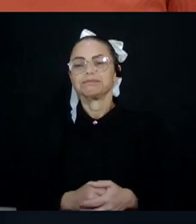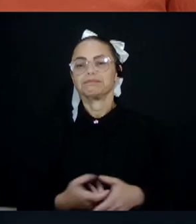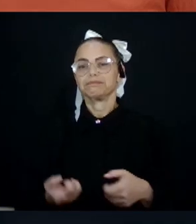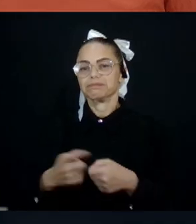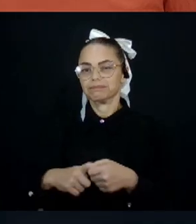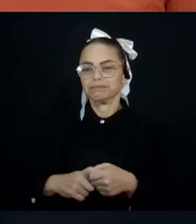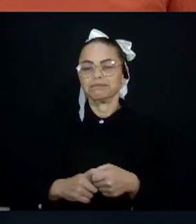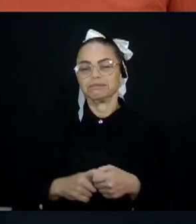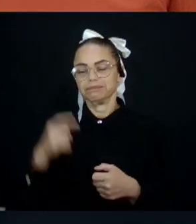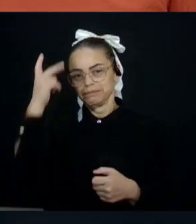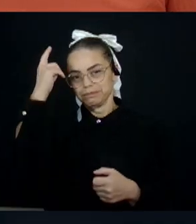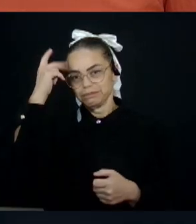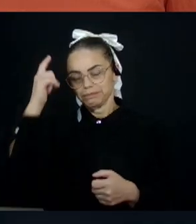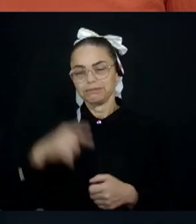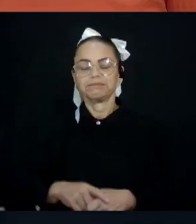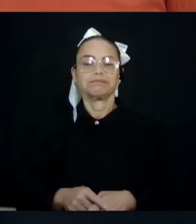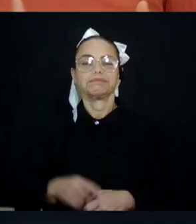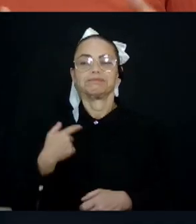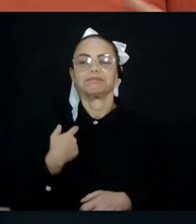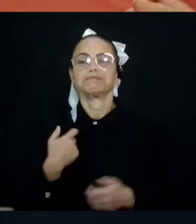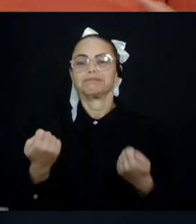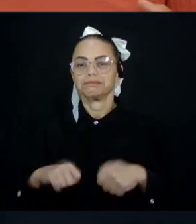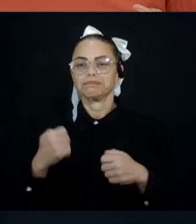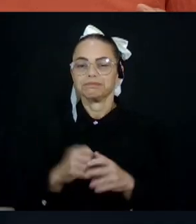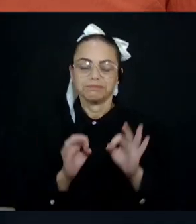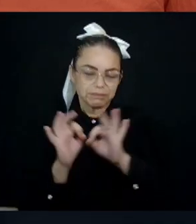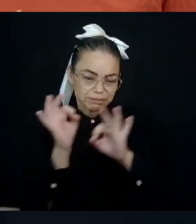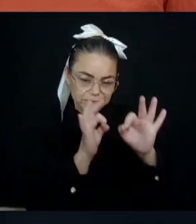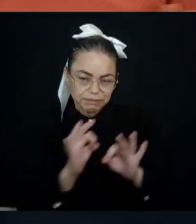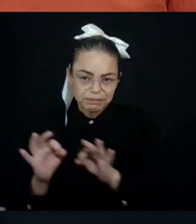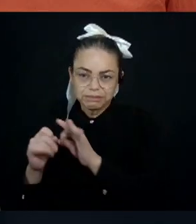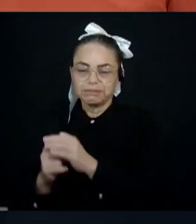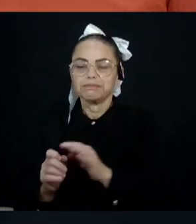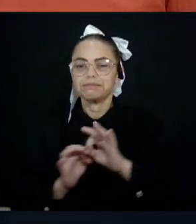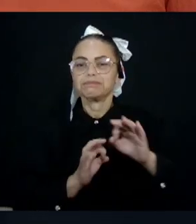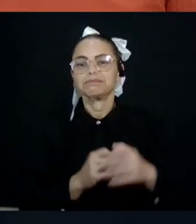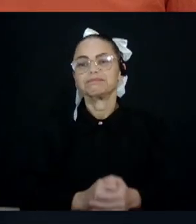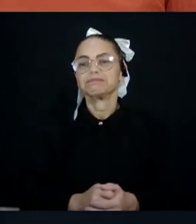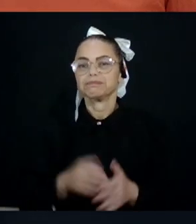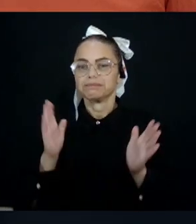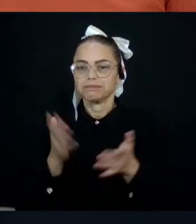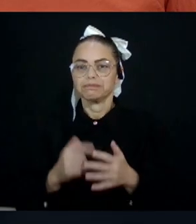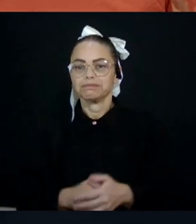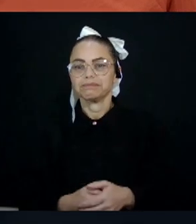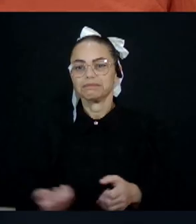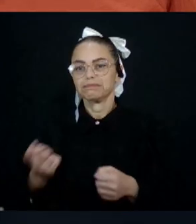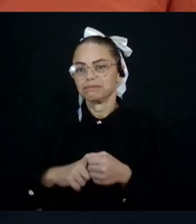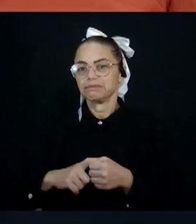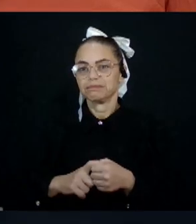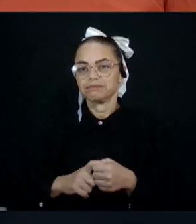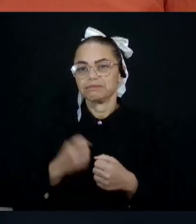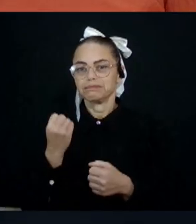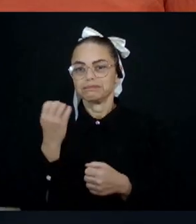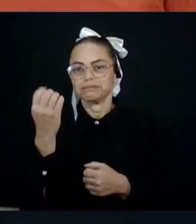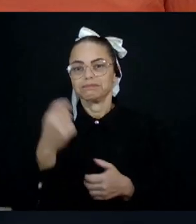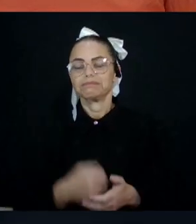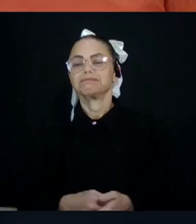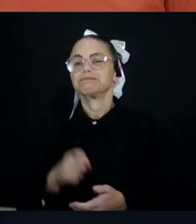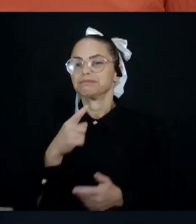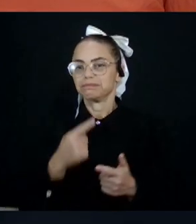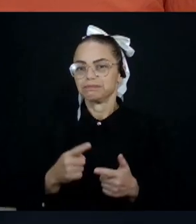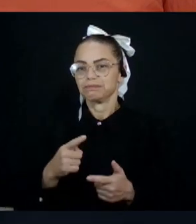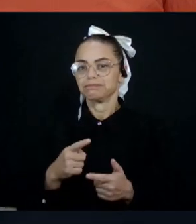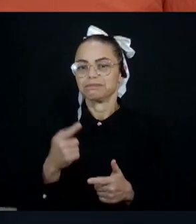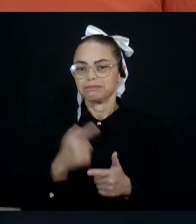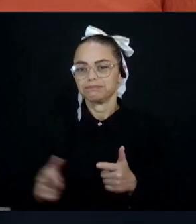rotina. É isso, por isso que a gente precisa fazer um planejamento já da volta da viagem, porque senão dá problema,